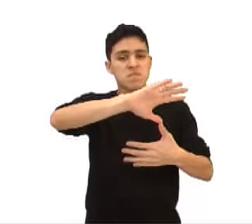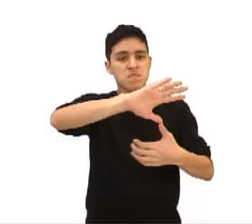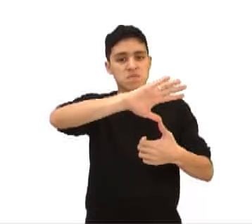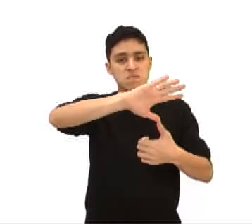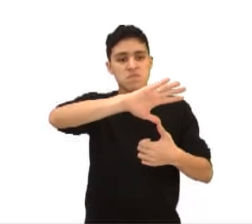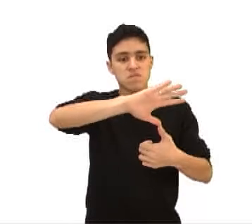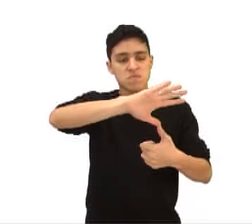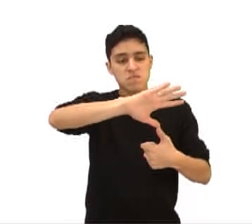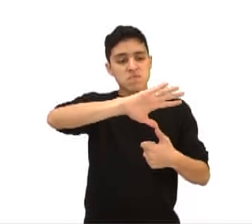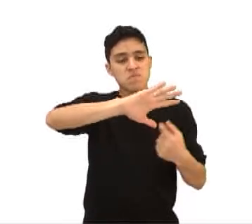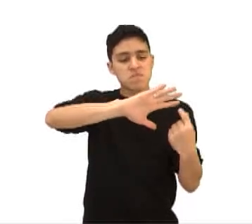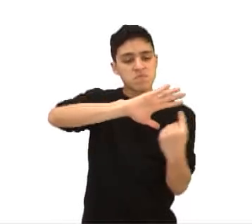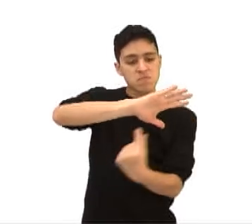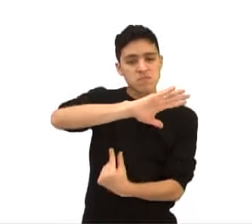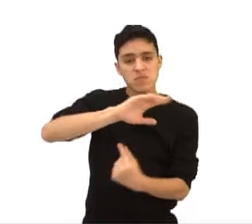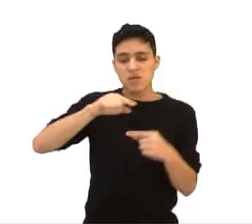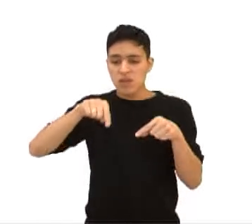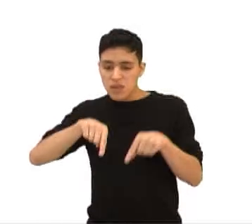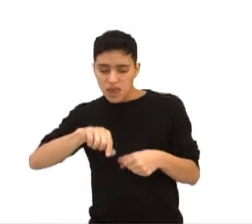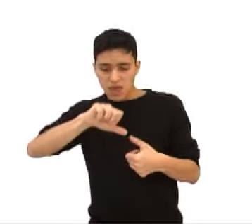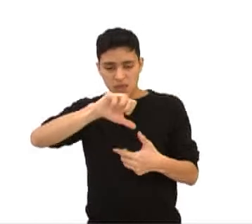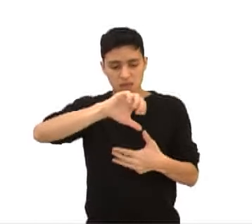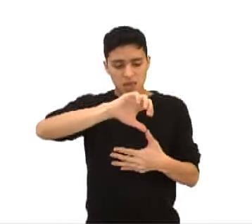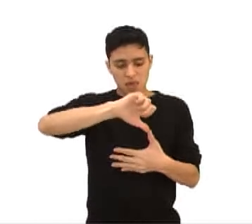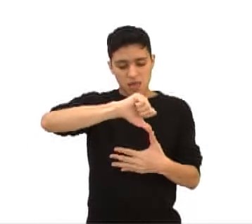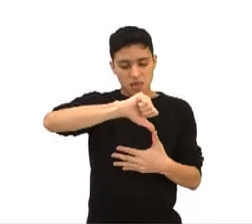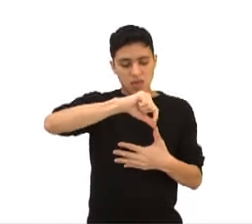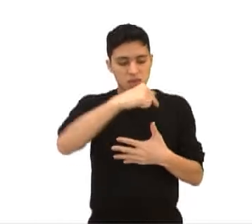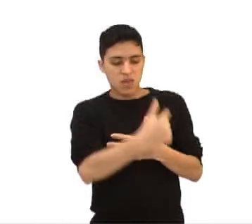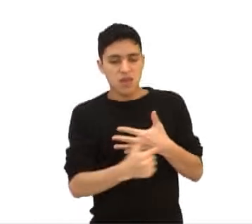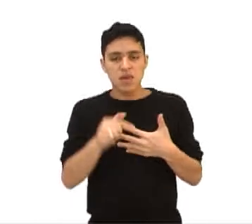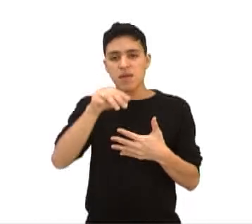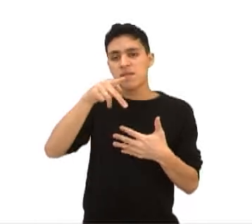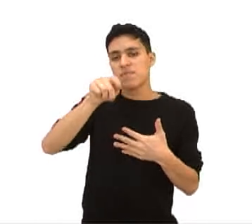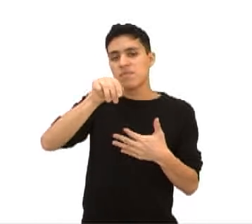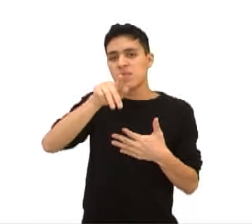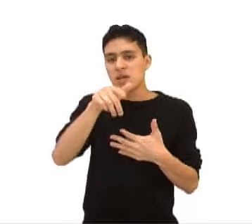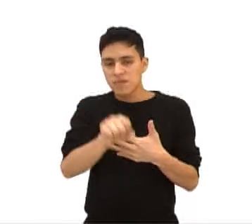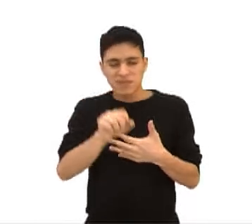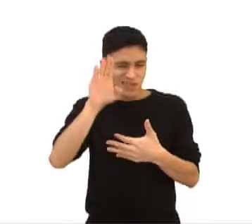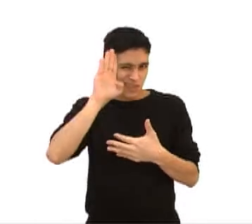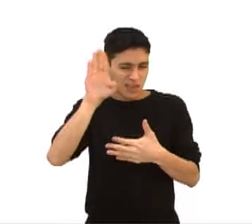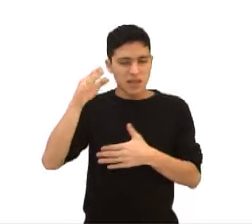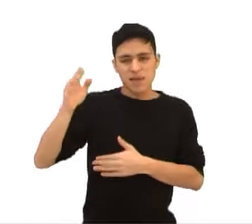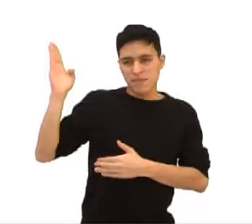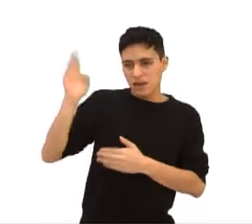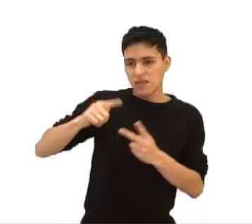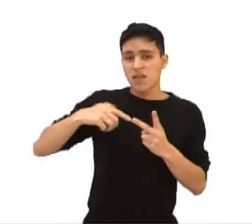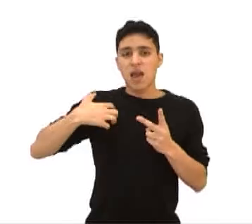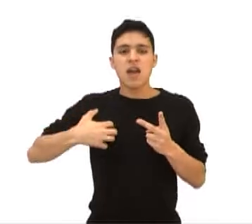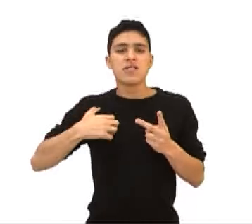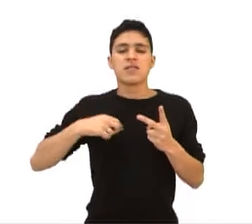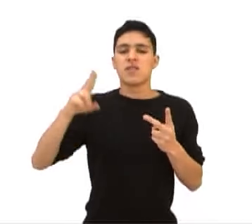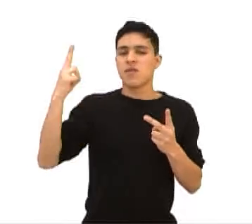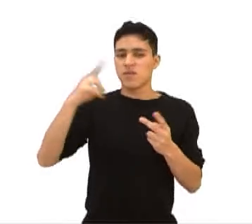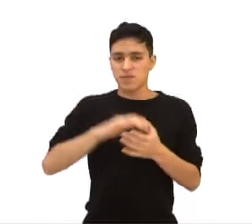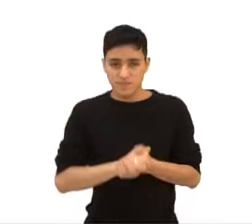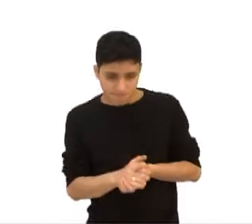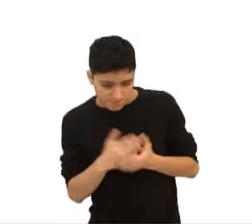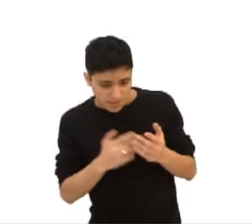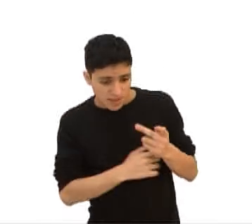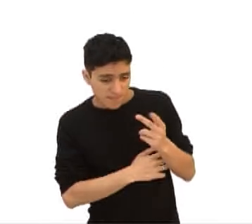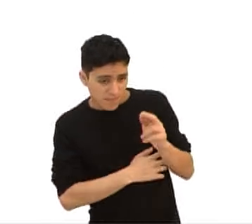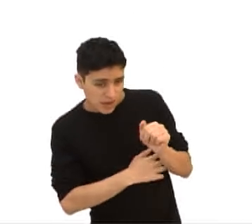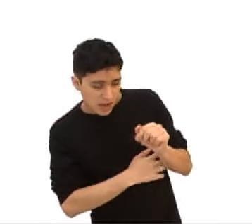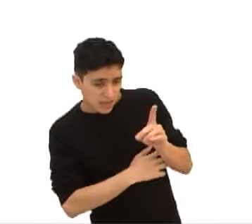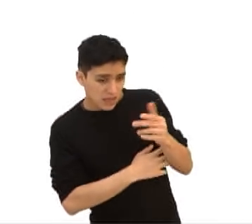Canadá, e de pampas na América do Sul, principalmente Brasil, Argentina e Uruguai. No entanto, as pradarias e os